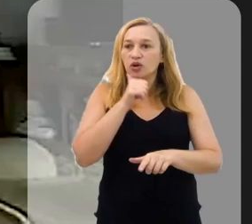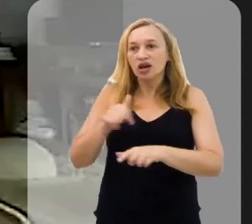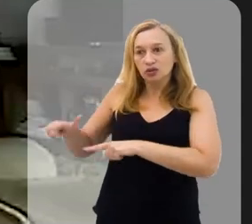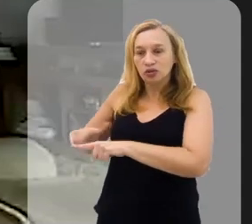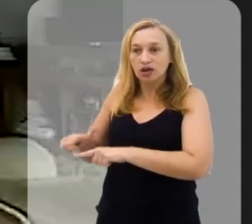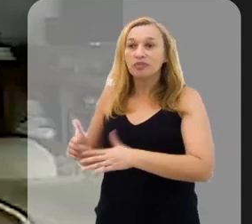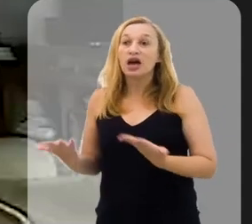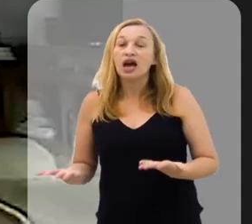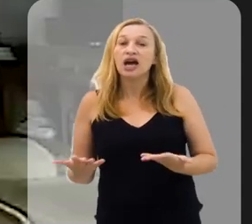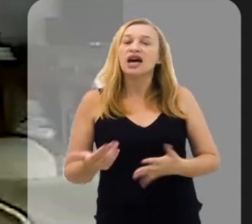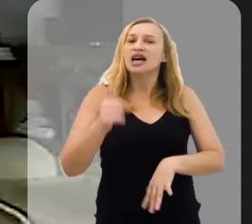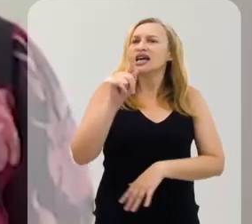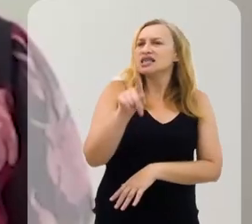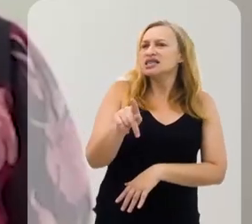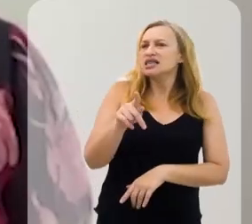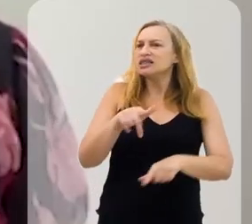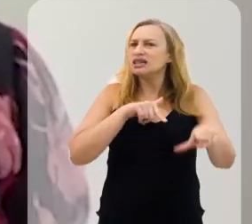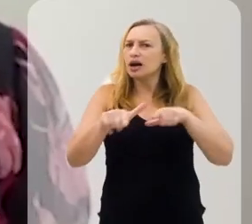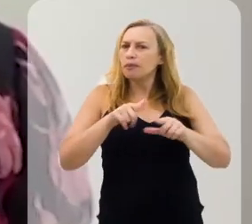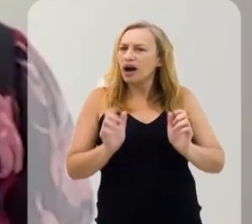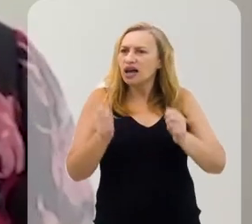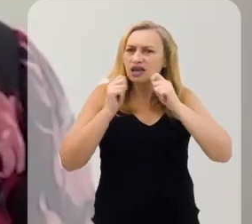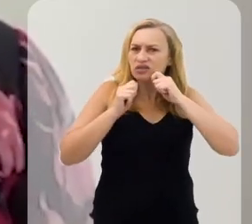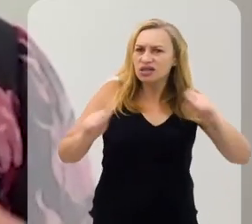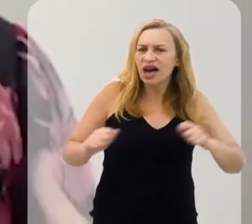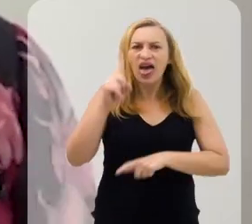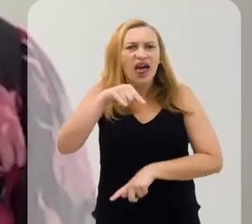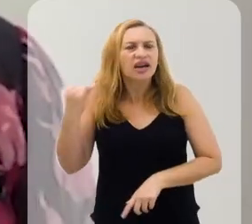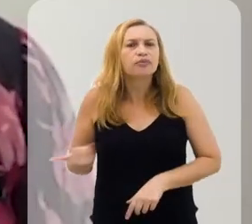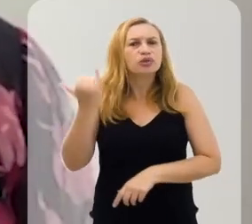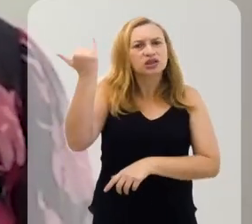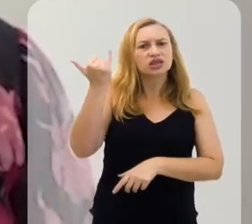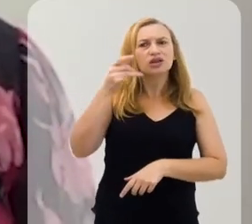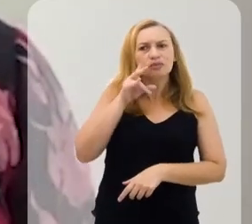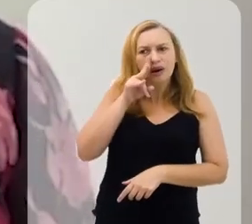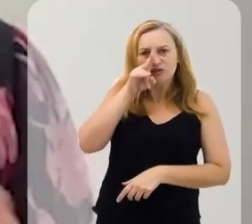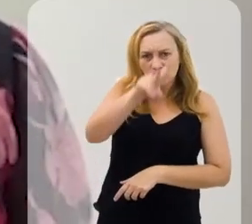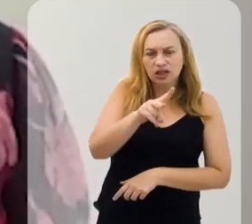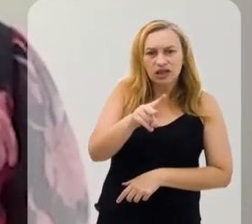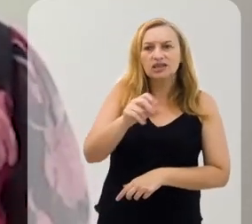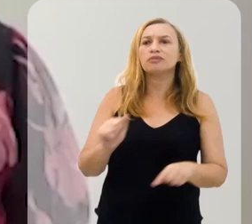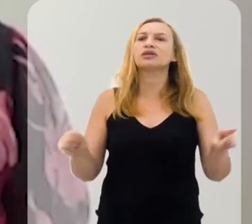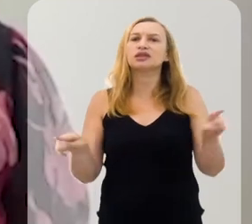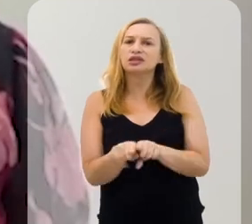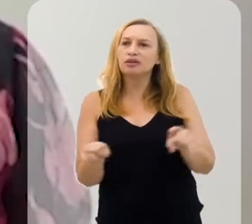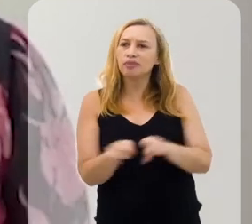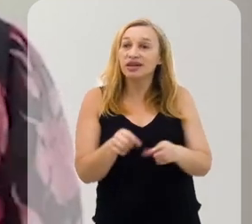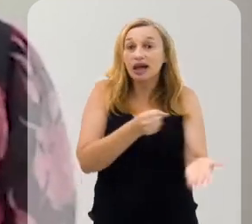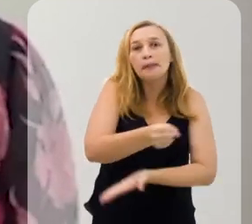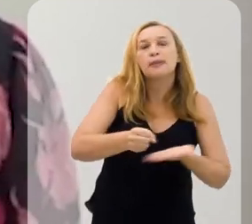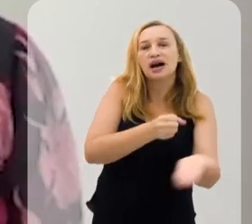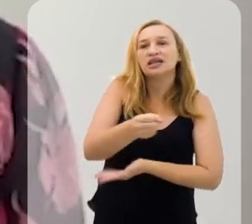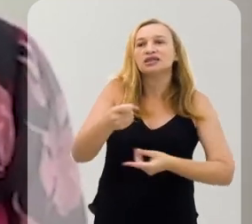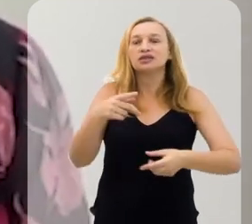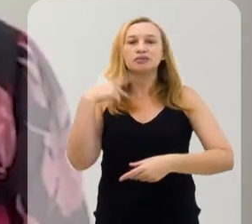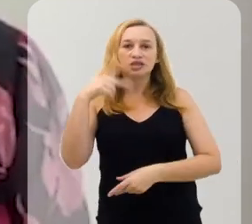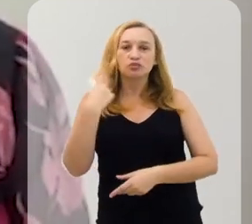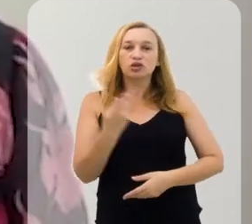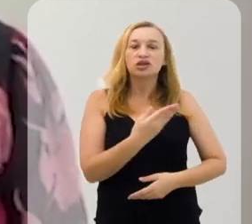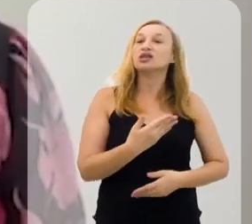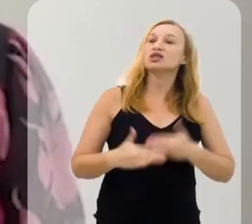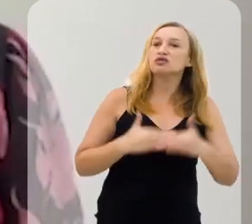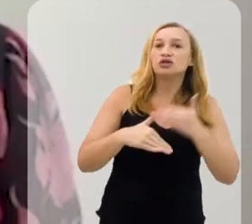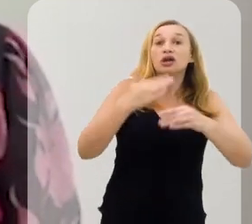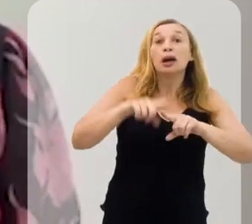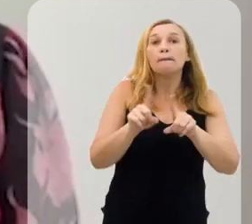à mulher do campo. Cristiane, esse trabalho associativo é importantíssimo, né, para o fortalecimento, para também dar base